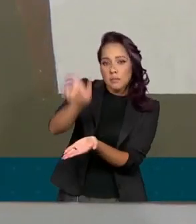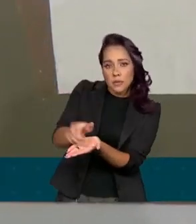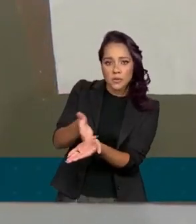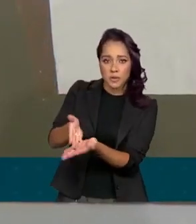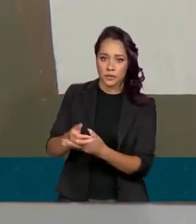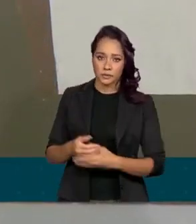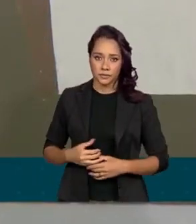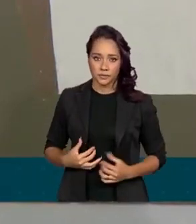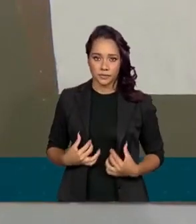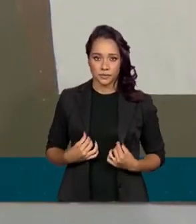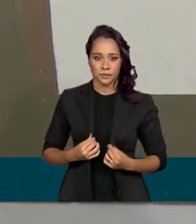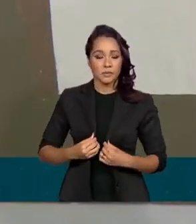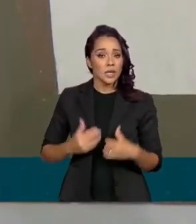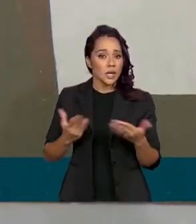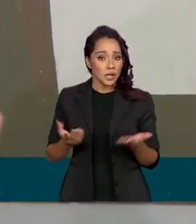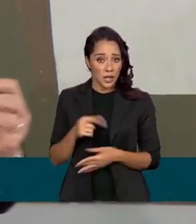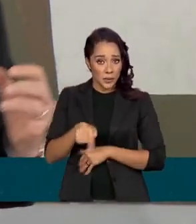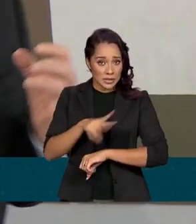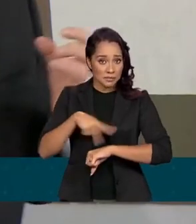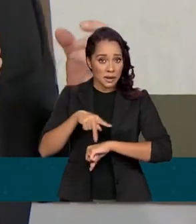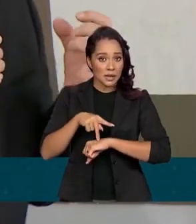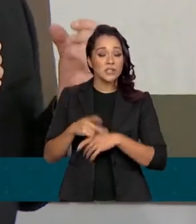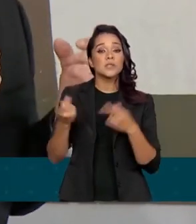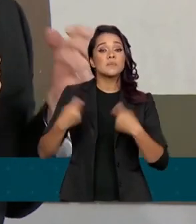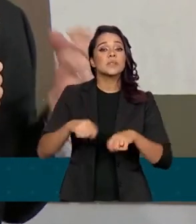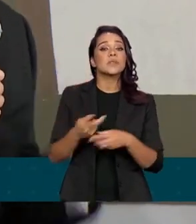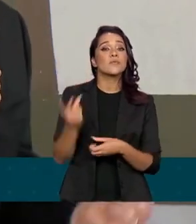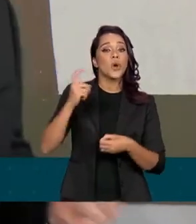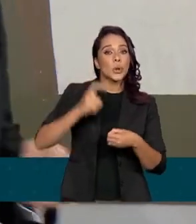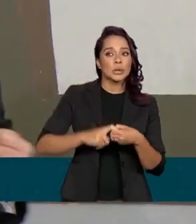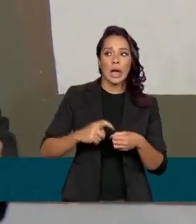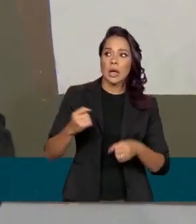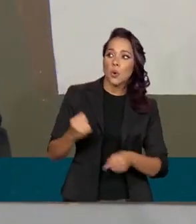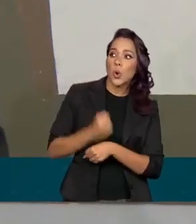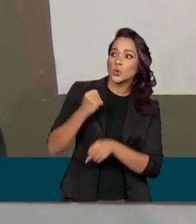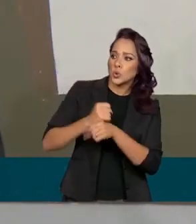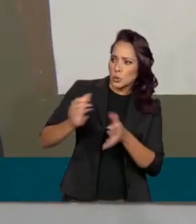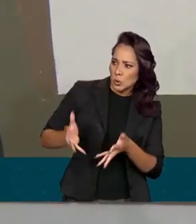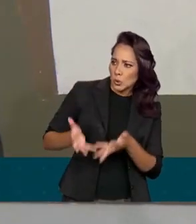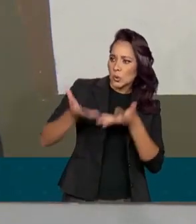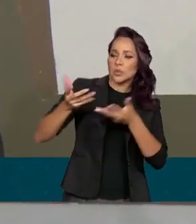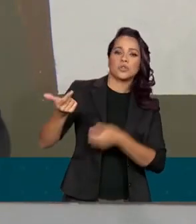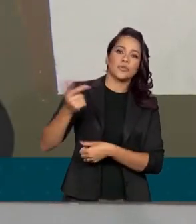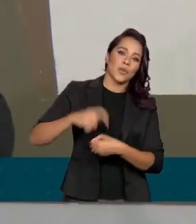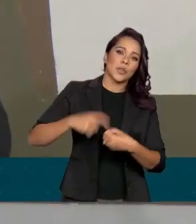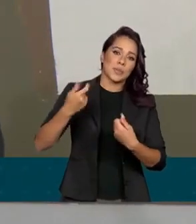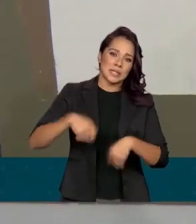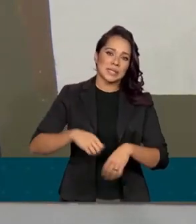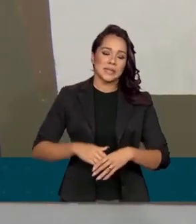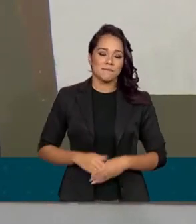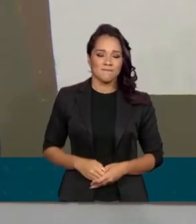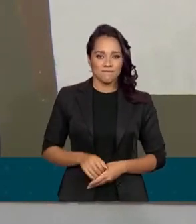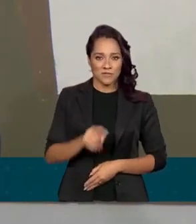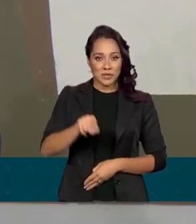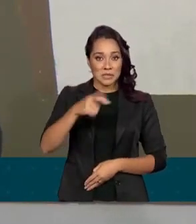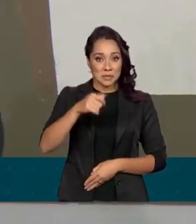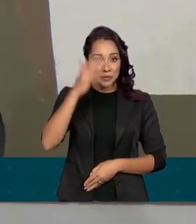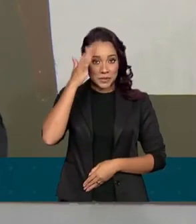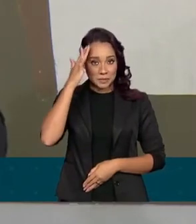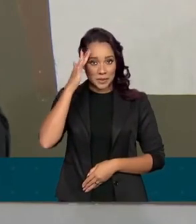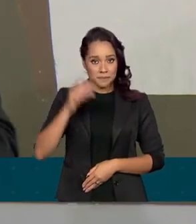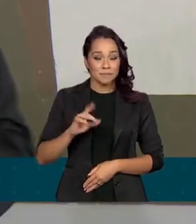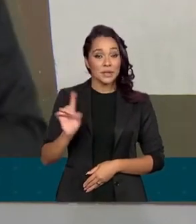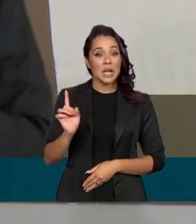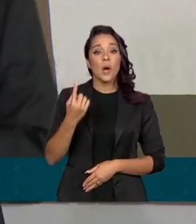ela. Então, esse país, nós precisamos voltar a reconstruí-lo. E eu quero que vocês saibam que